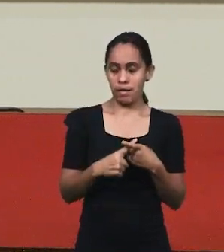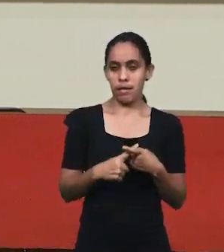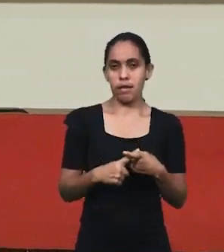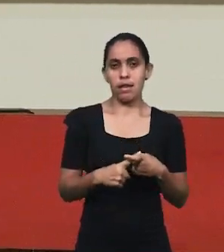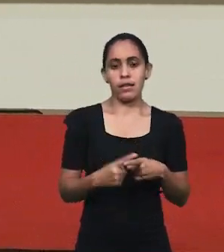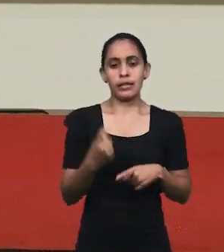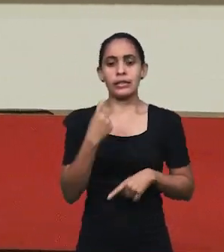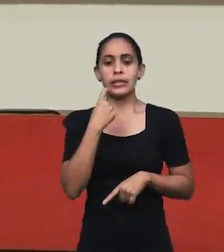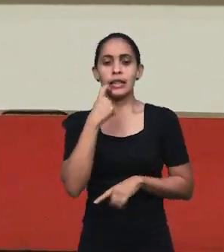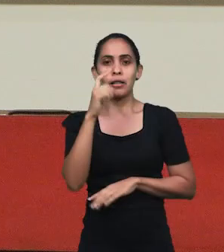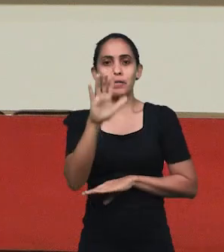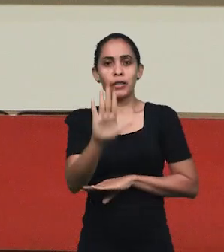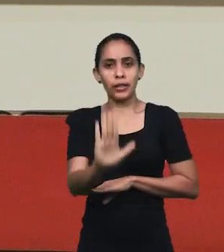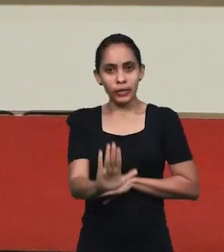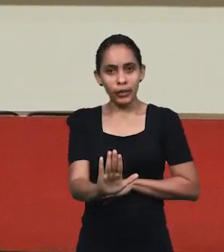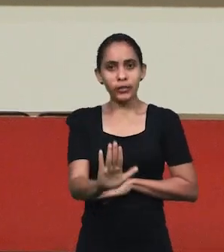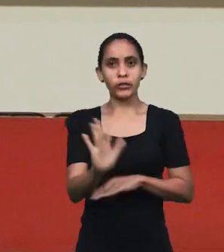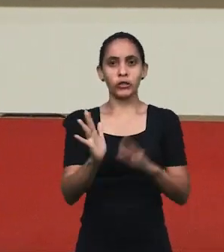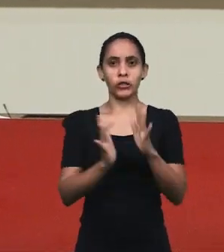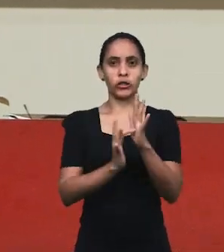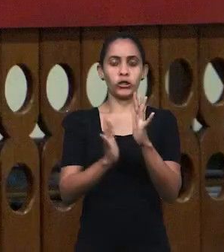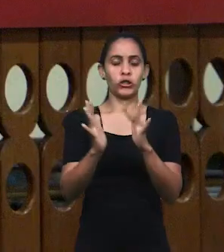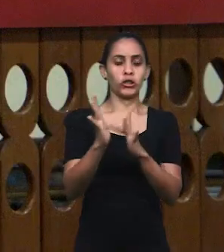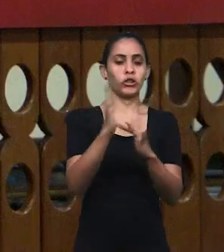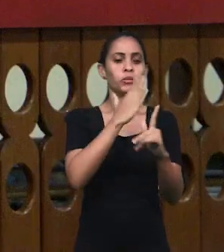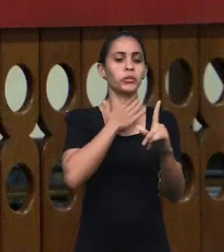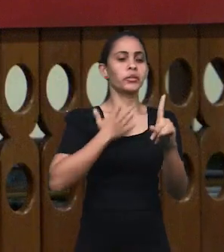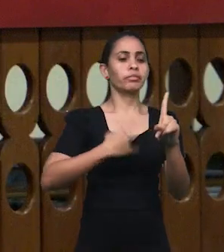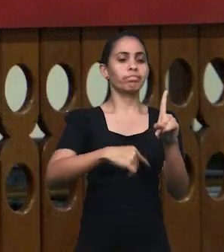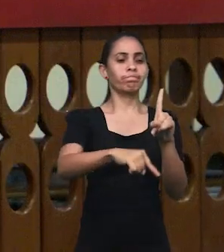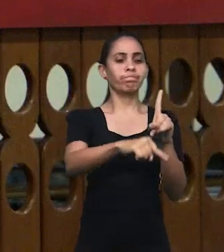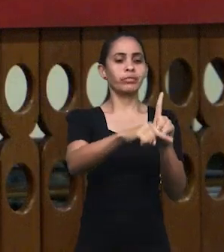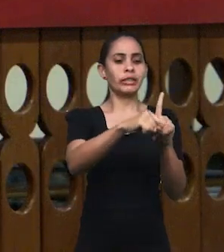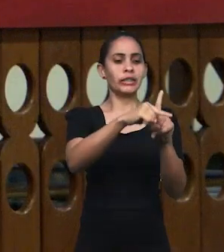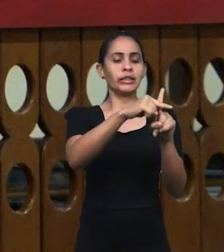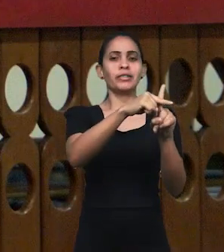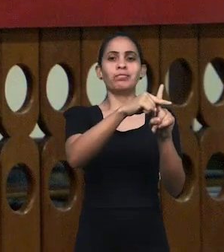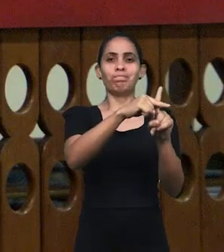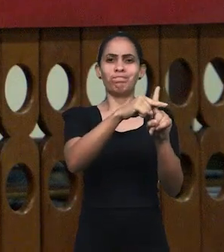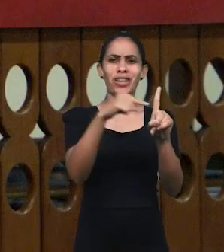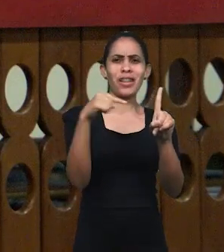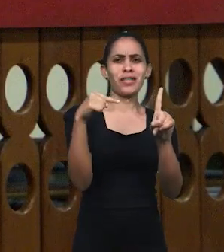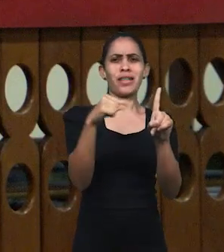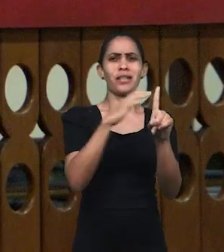Porque na sexta-feira à tarde, Jesus padece na cruz.